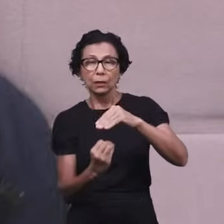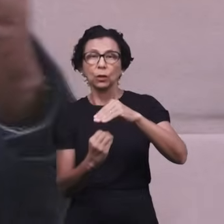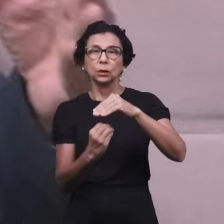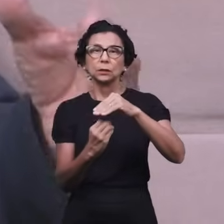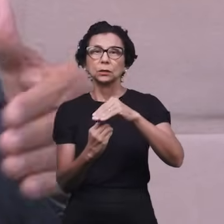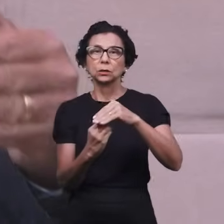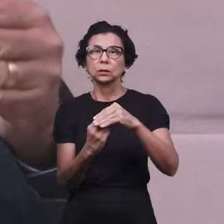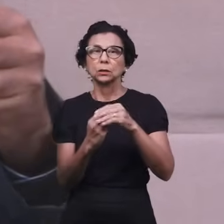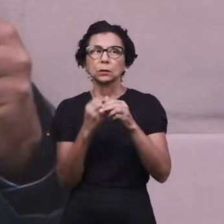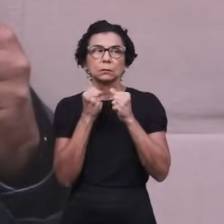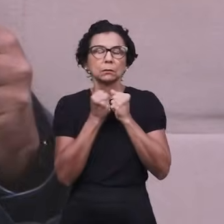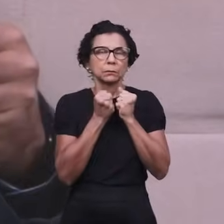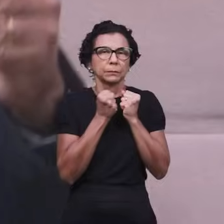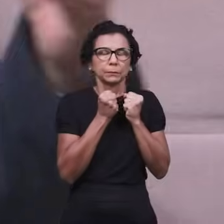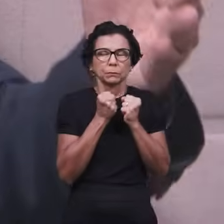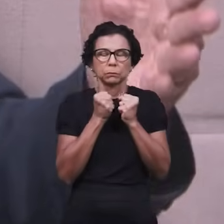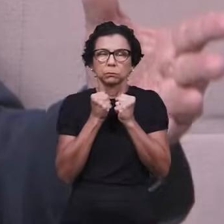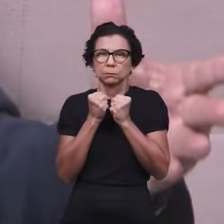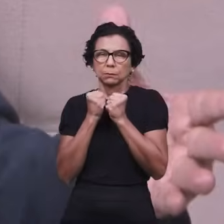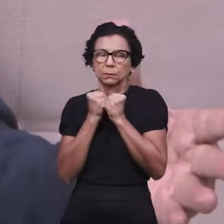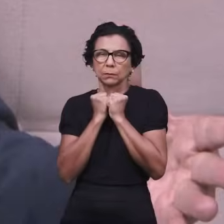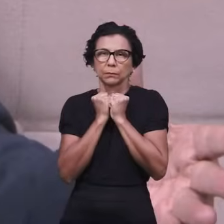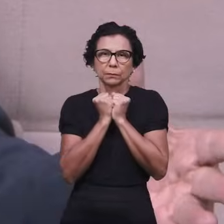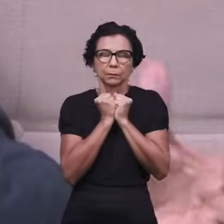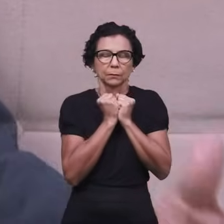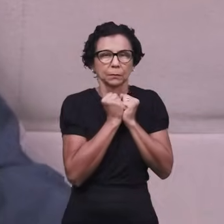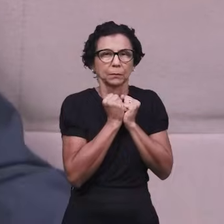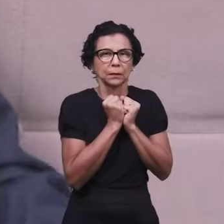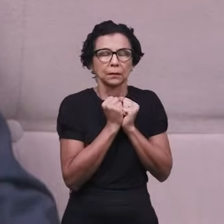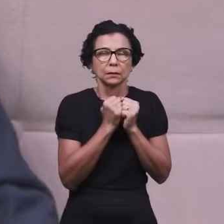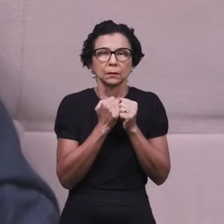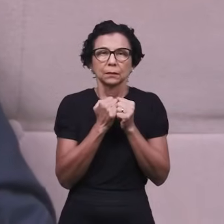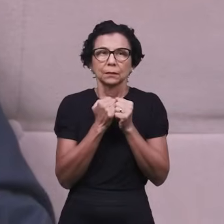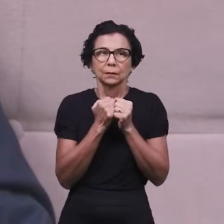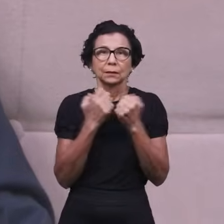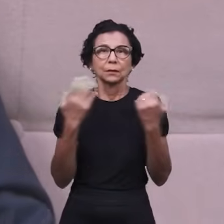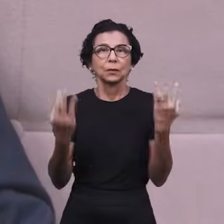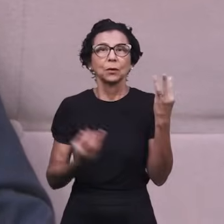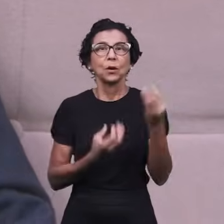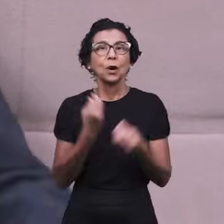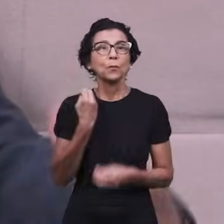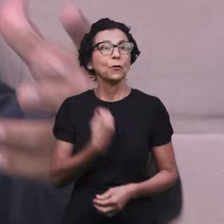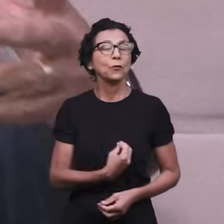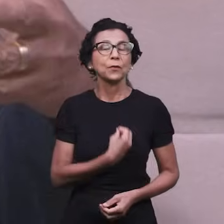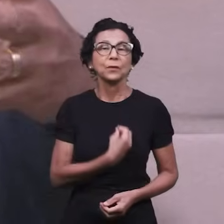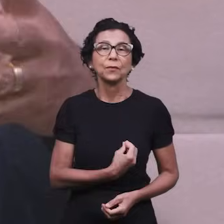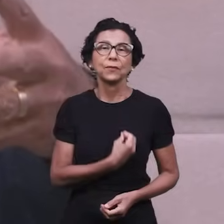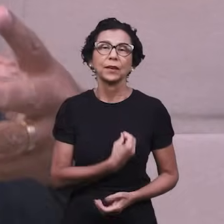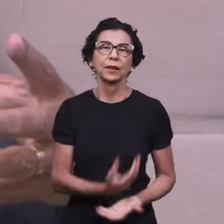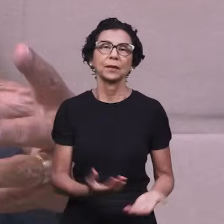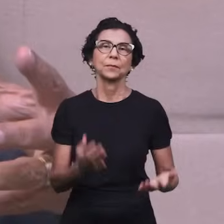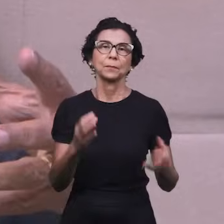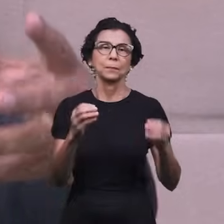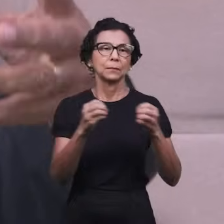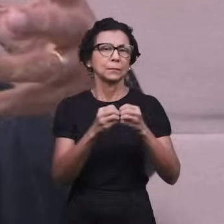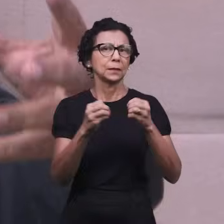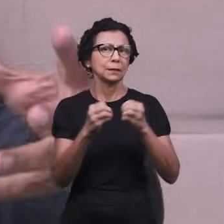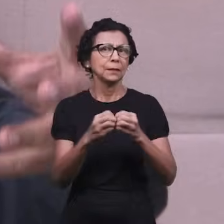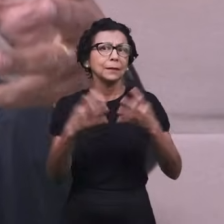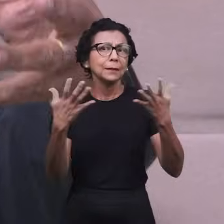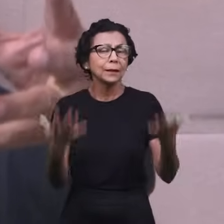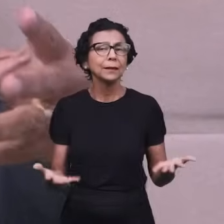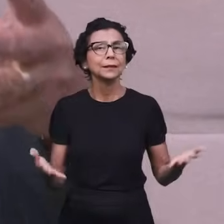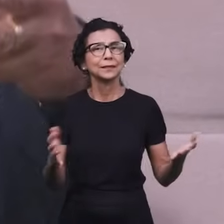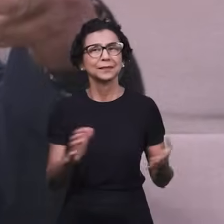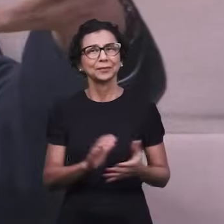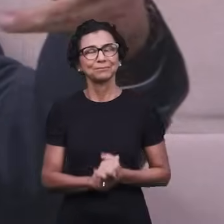nesse ambiente, nesse habitat tão inóspito? Milagre. Amém. Assim como Israel viveu